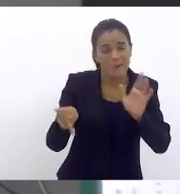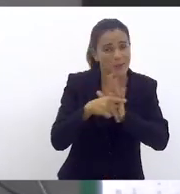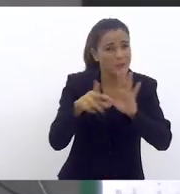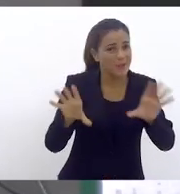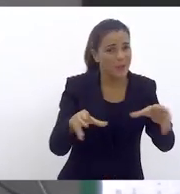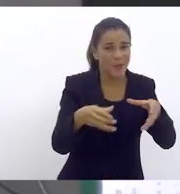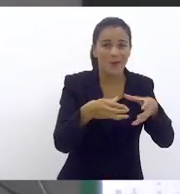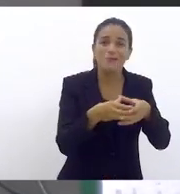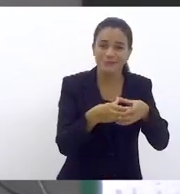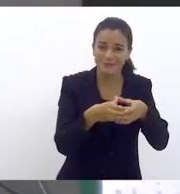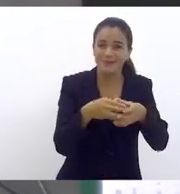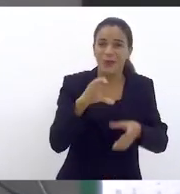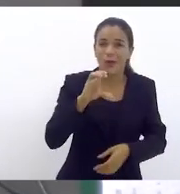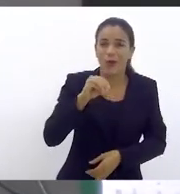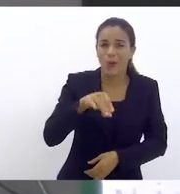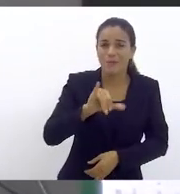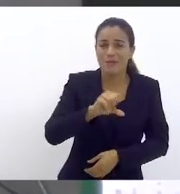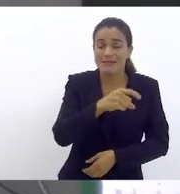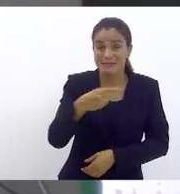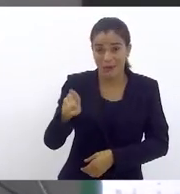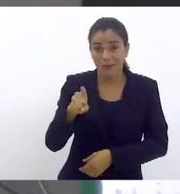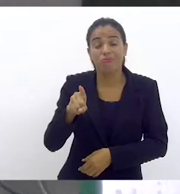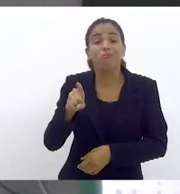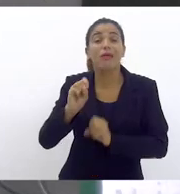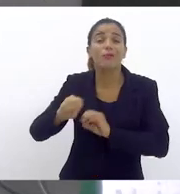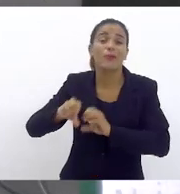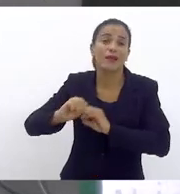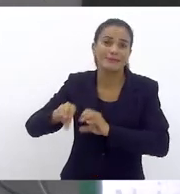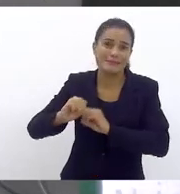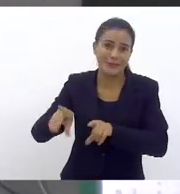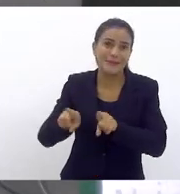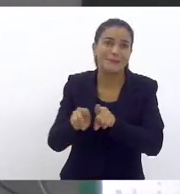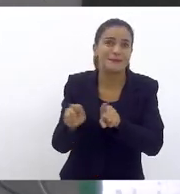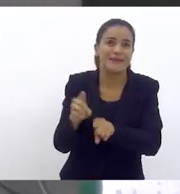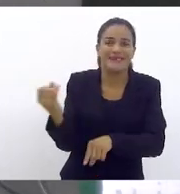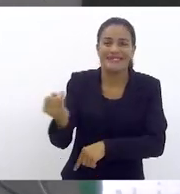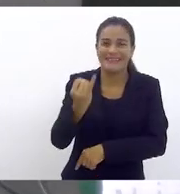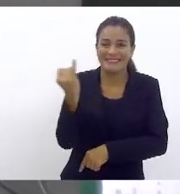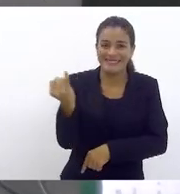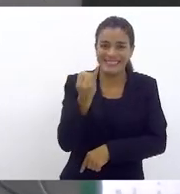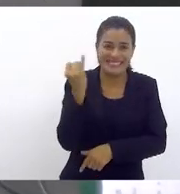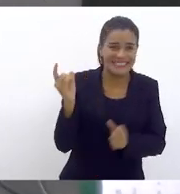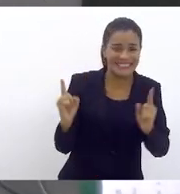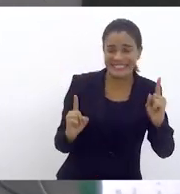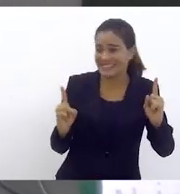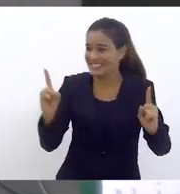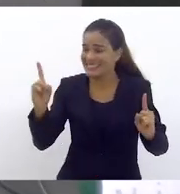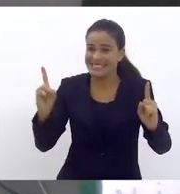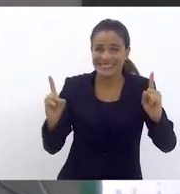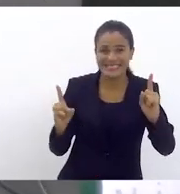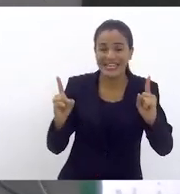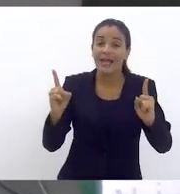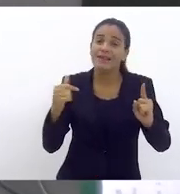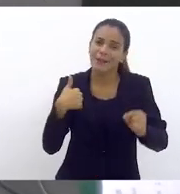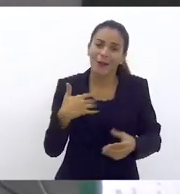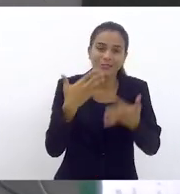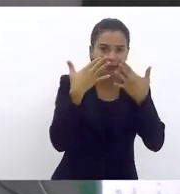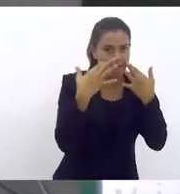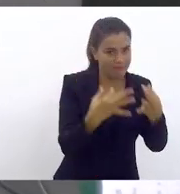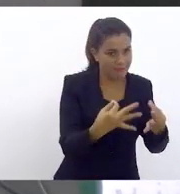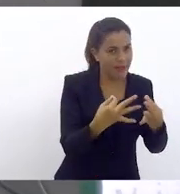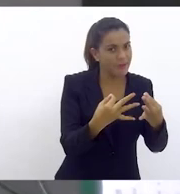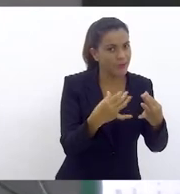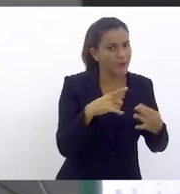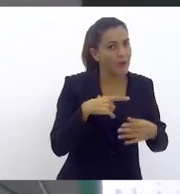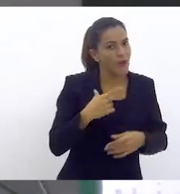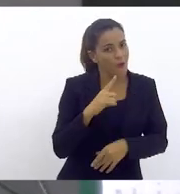às 11 horas e a reunião de educação que é suma importância também mas estaremos aqui atentos acompanhando através da assessoria